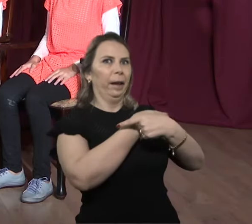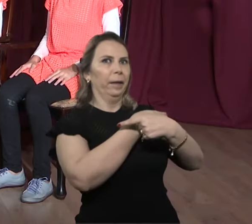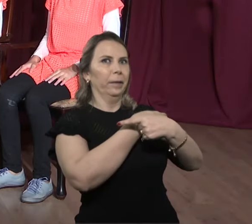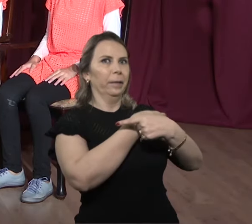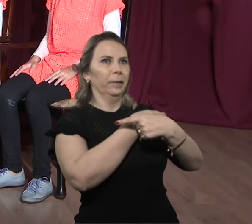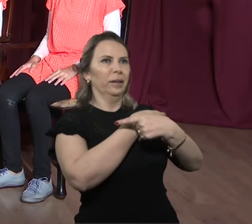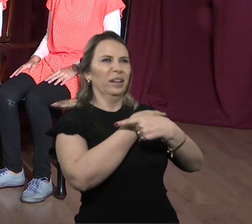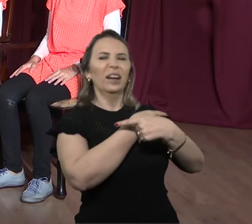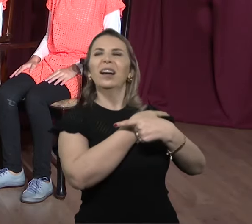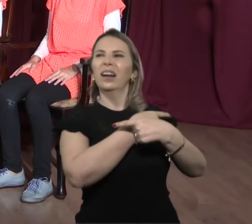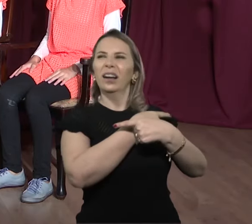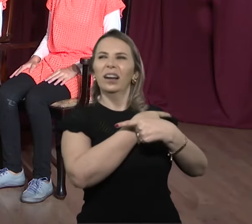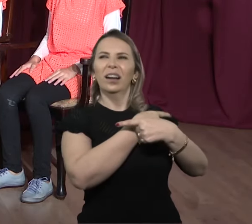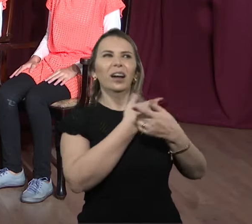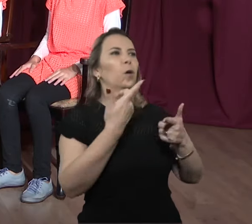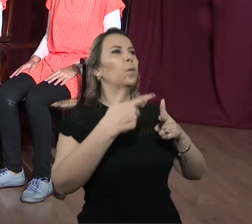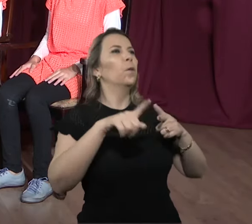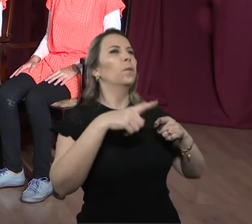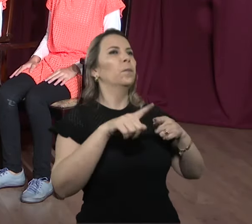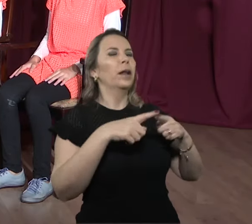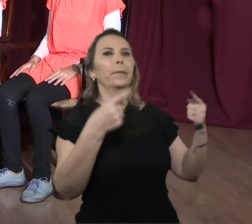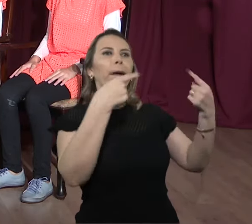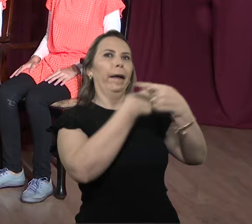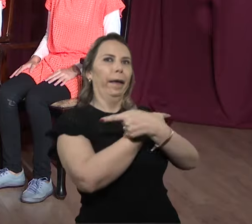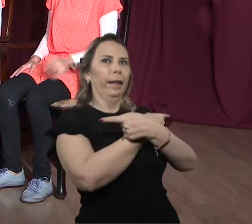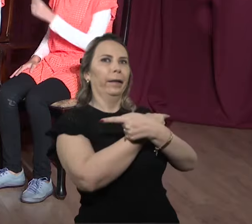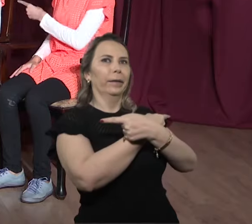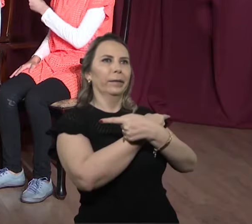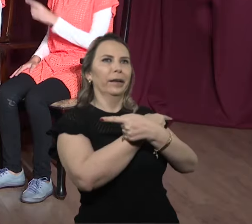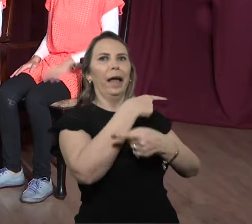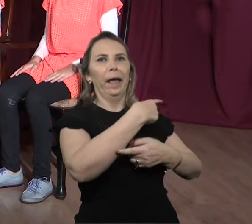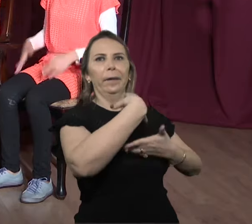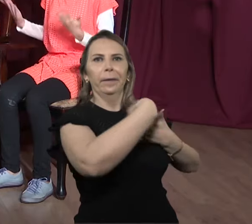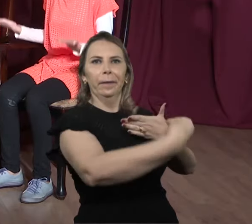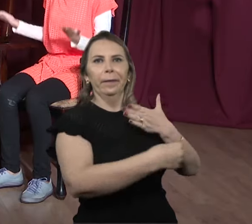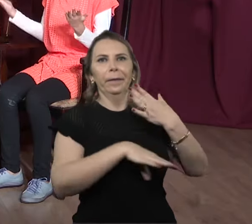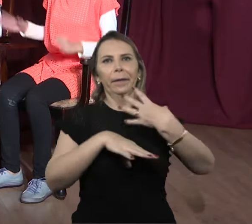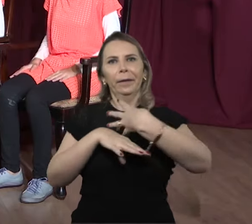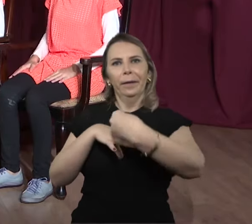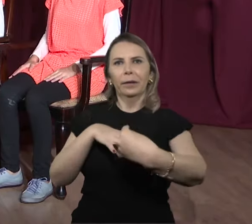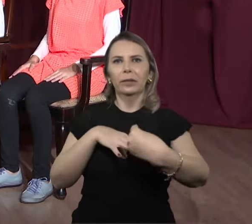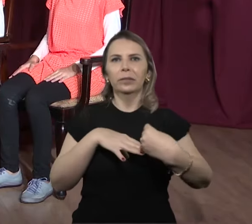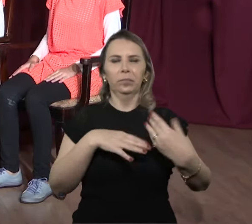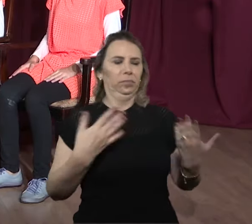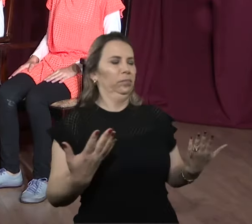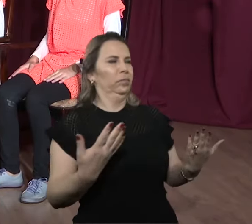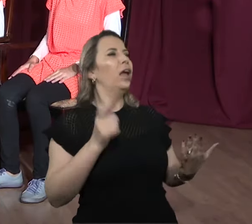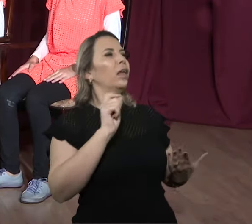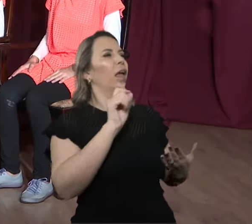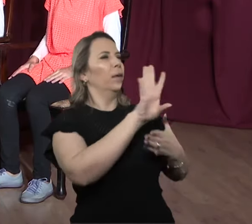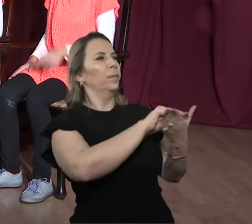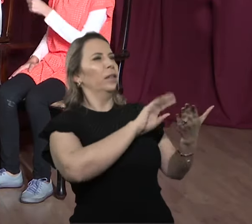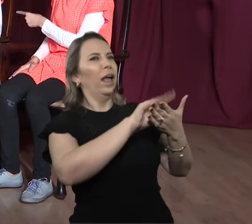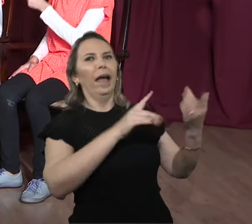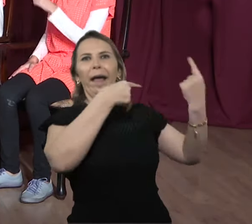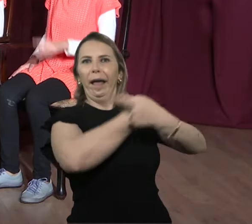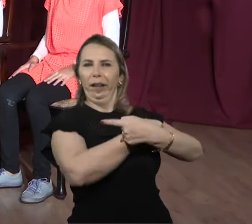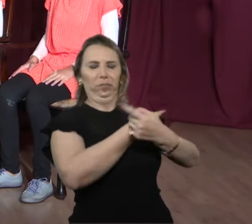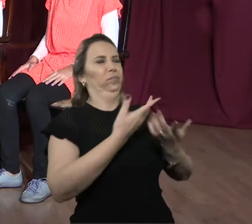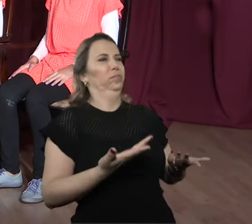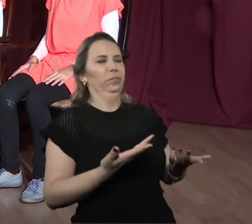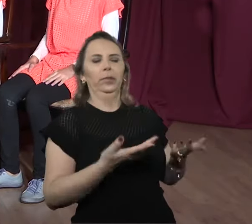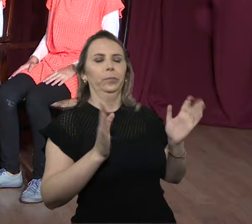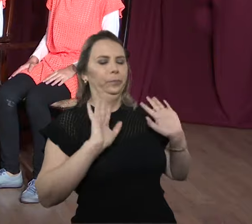Ela. Que? Qual é o problema? Ela está me imitando. Ela quem?